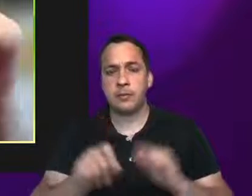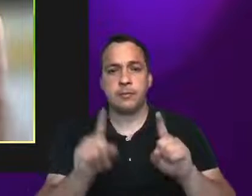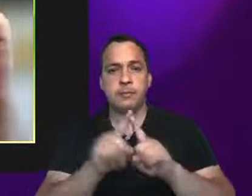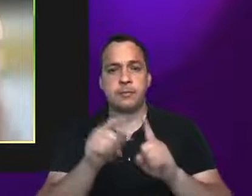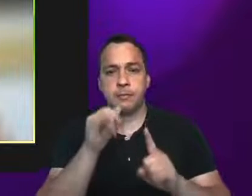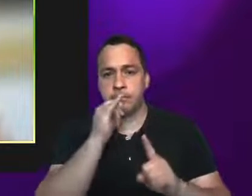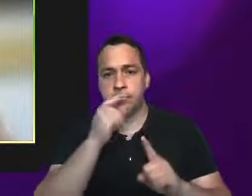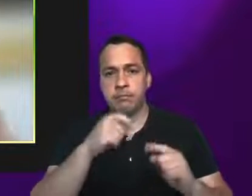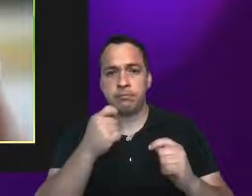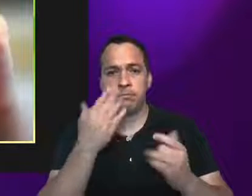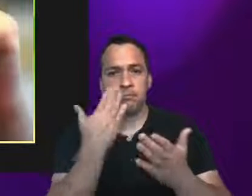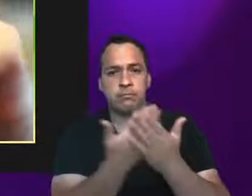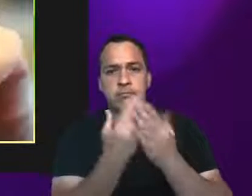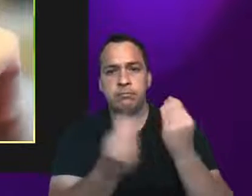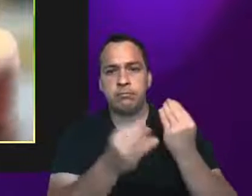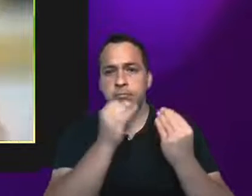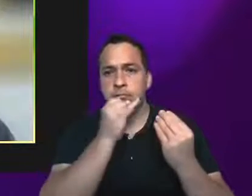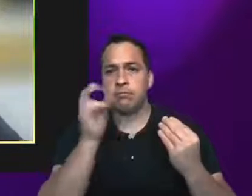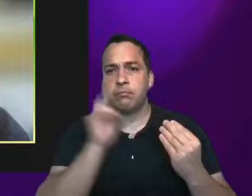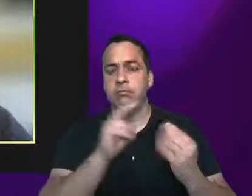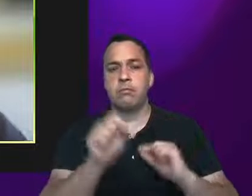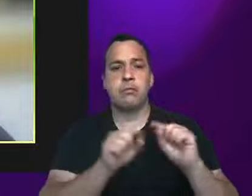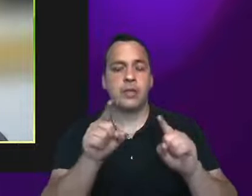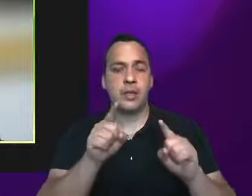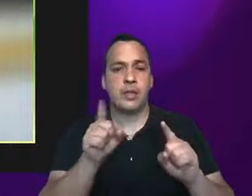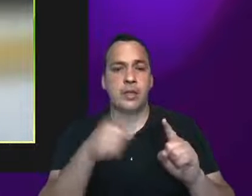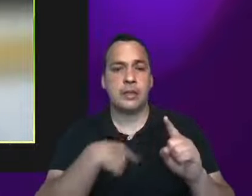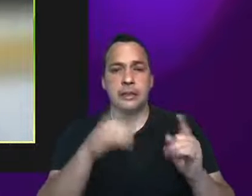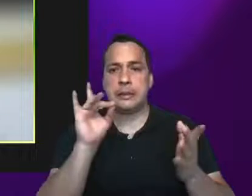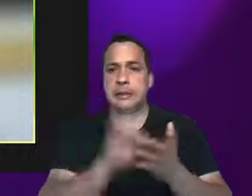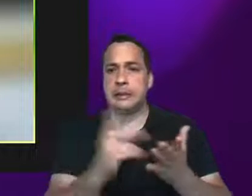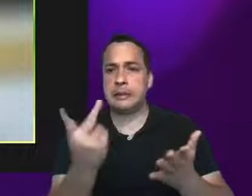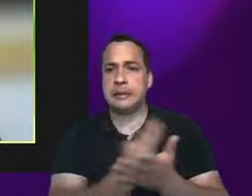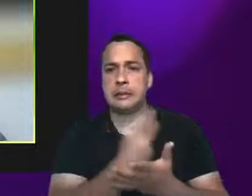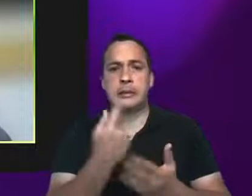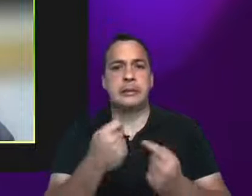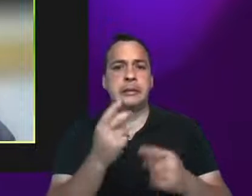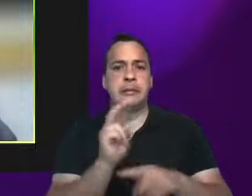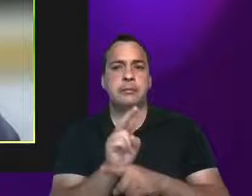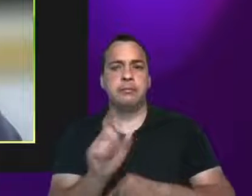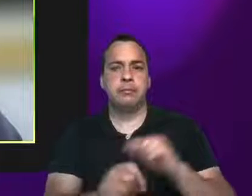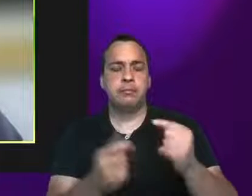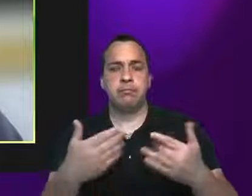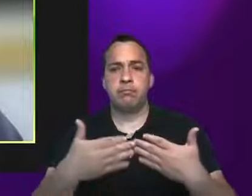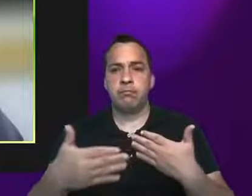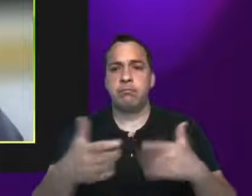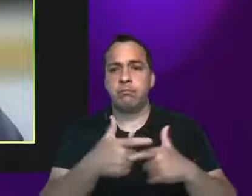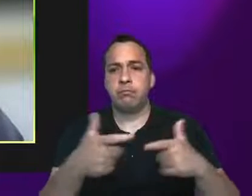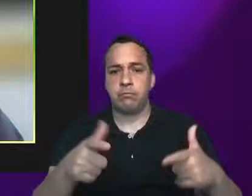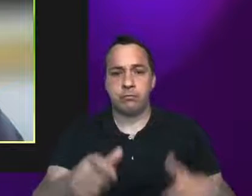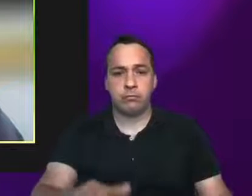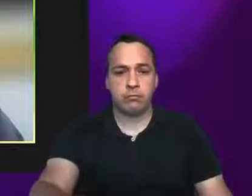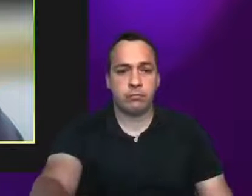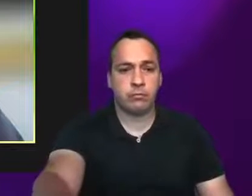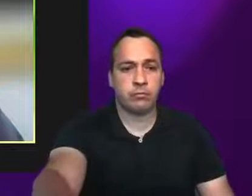gente tem que lembrar o intensivista que isso é uma realidade que tem cada vez mais frequente. Tiago, eu